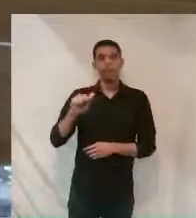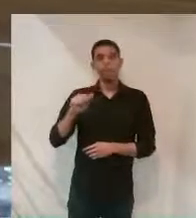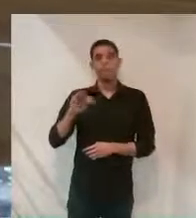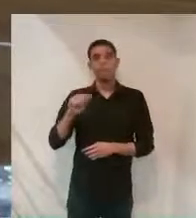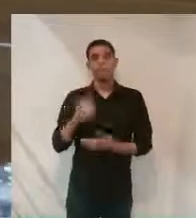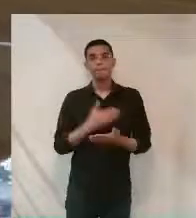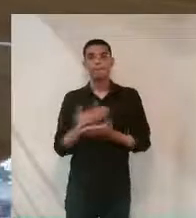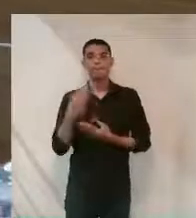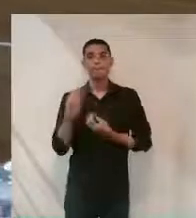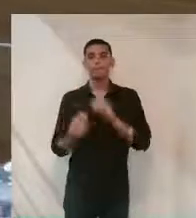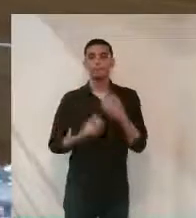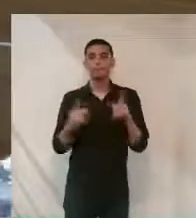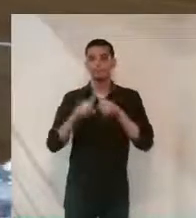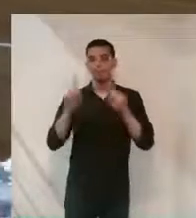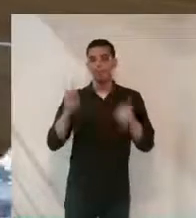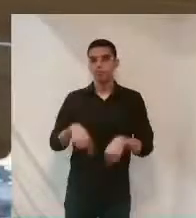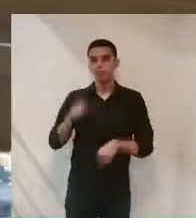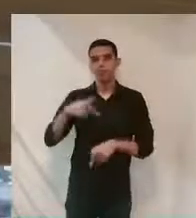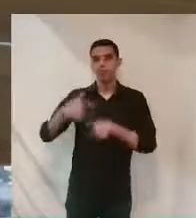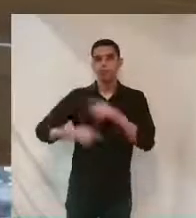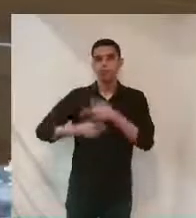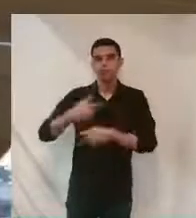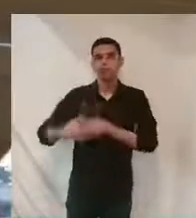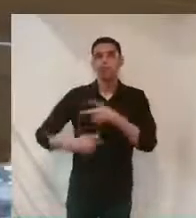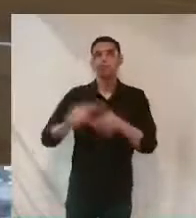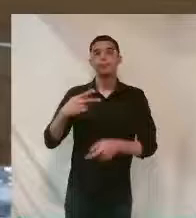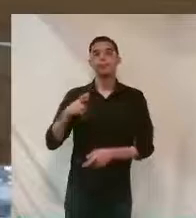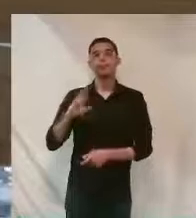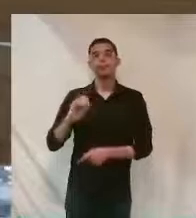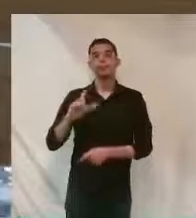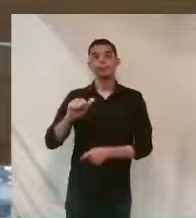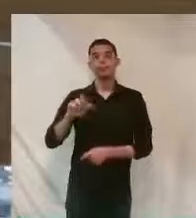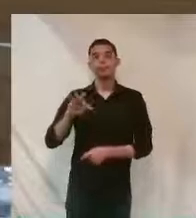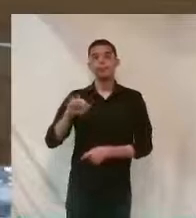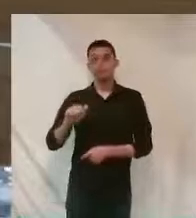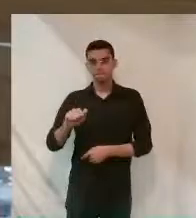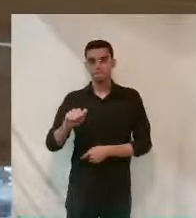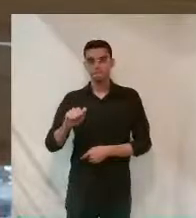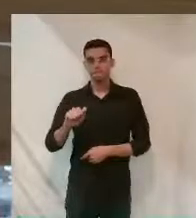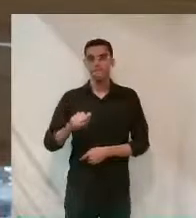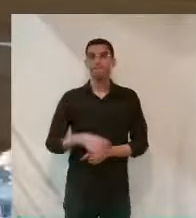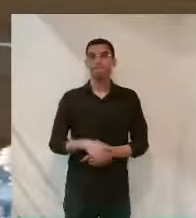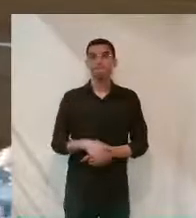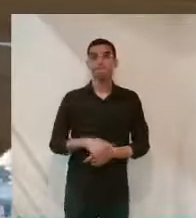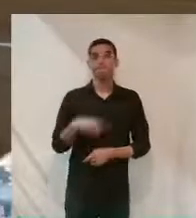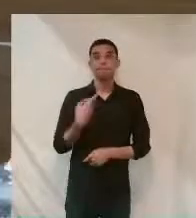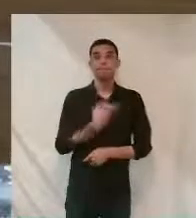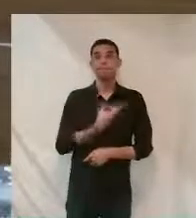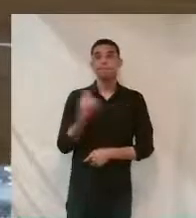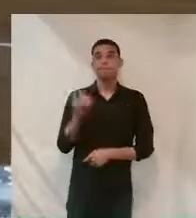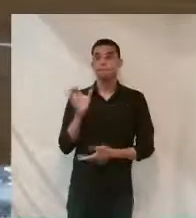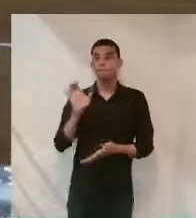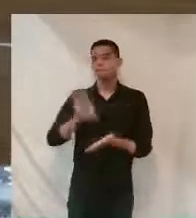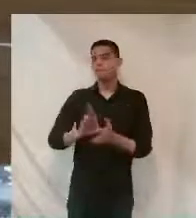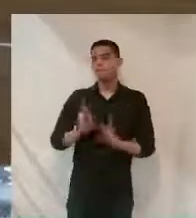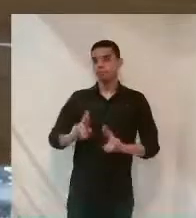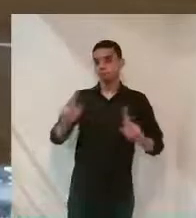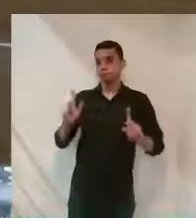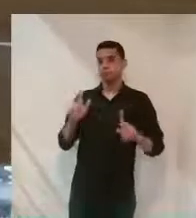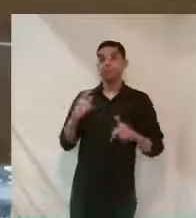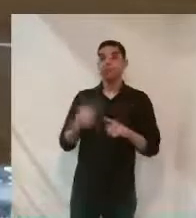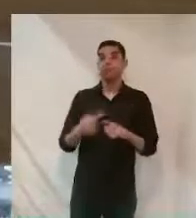programa foi o início da atividade do Prolata em cooperativas. A gente investe um pouco diferente, né? Então,